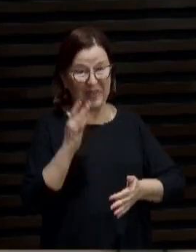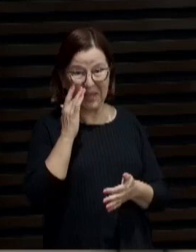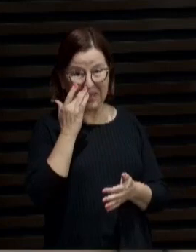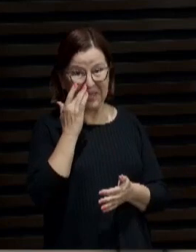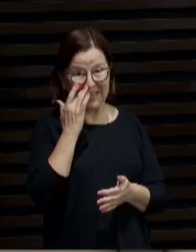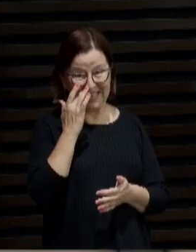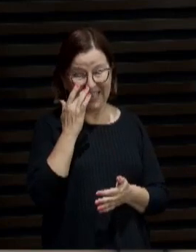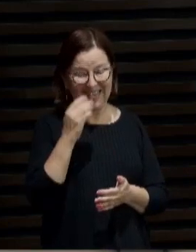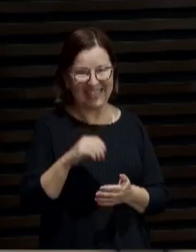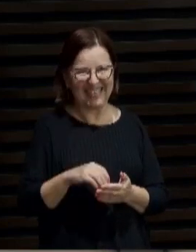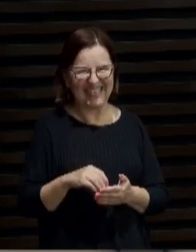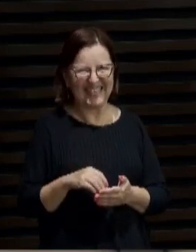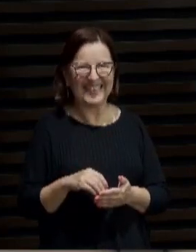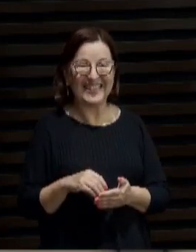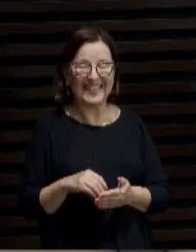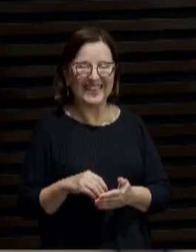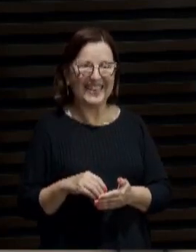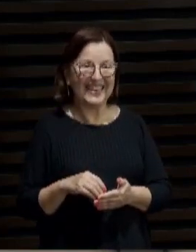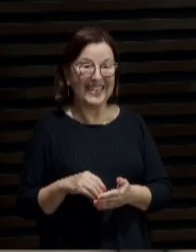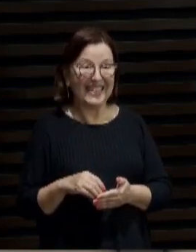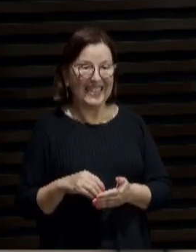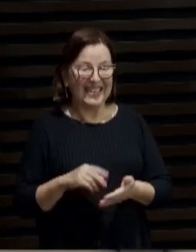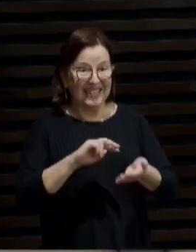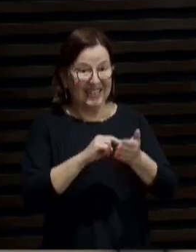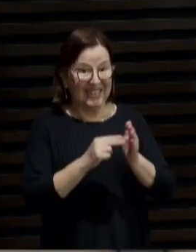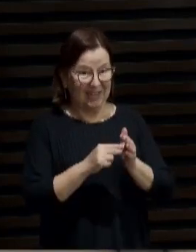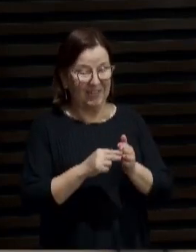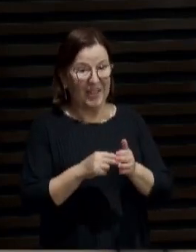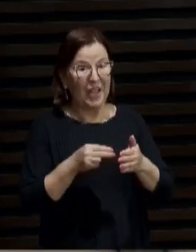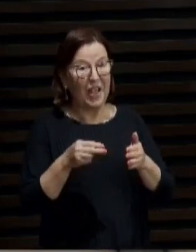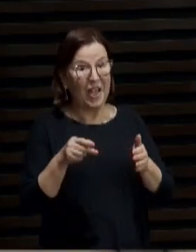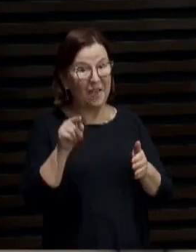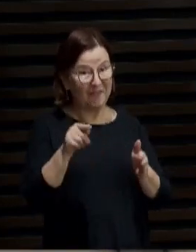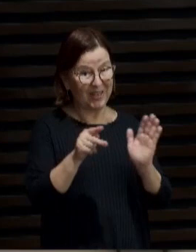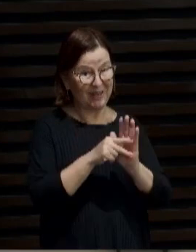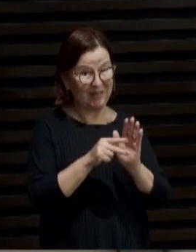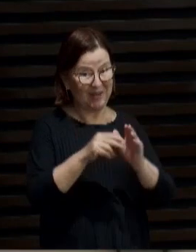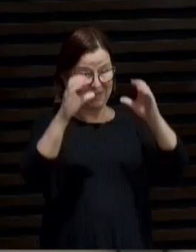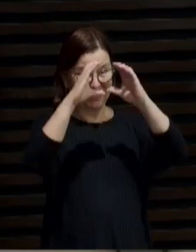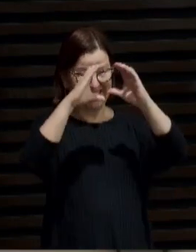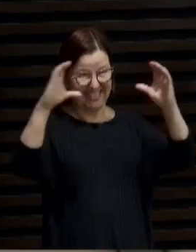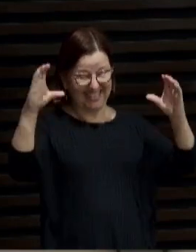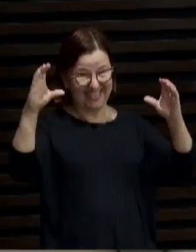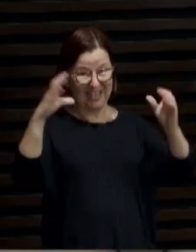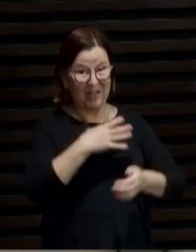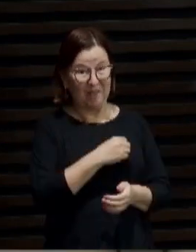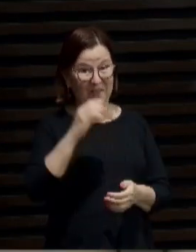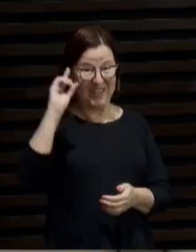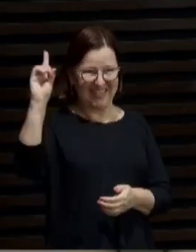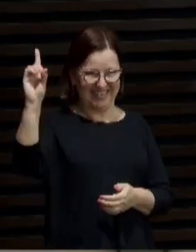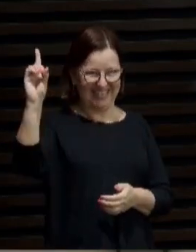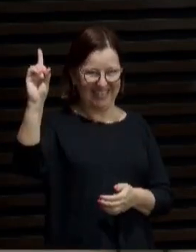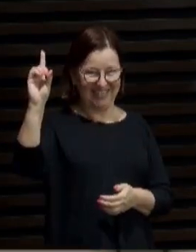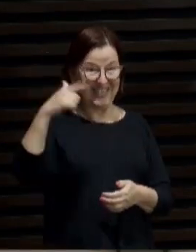certifica cidadania celestial, filiação divina e uma certidão negativa dos pecados.